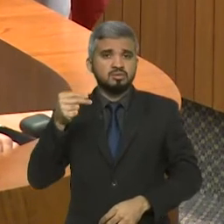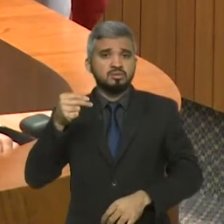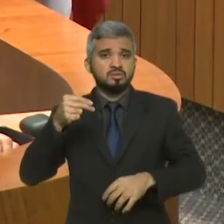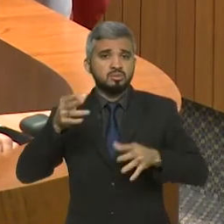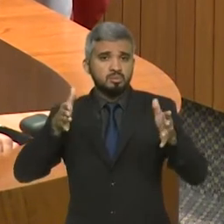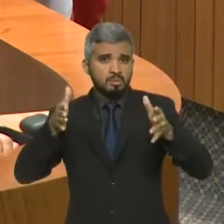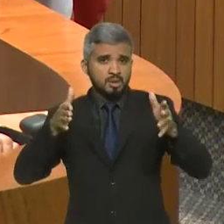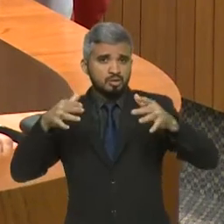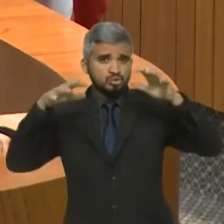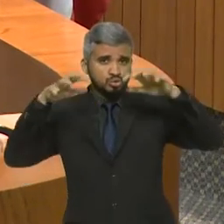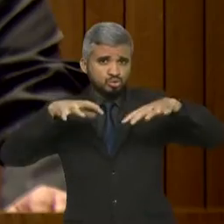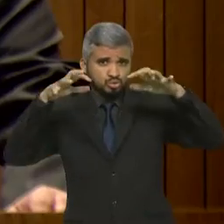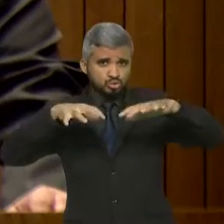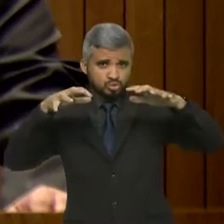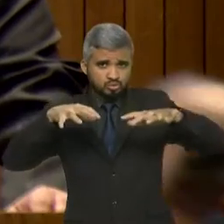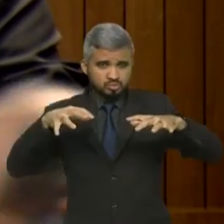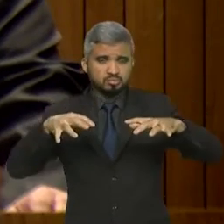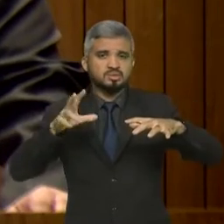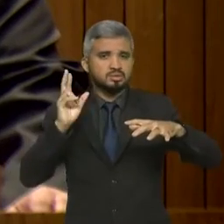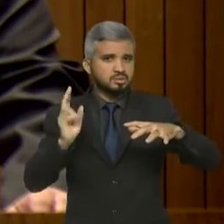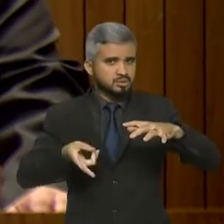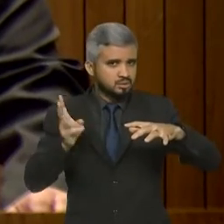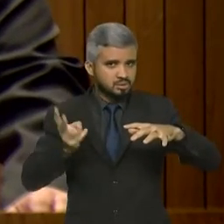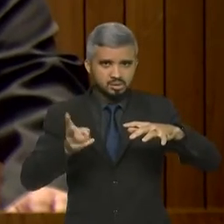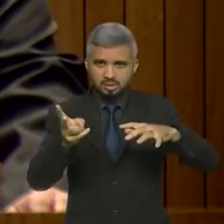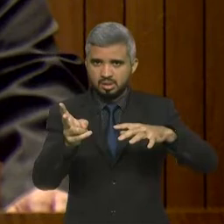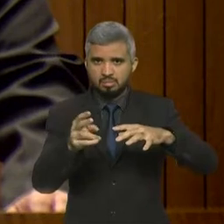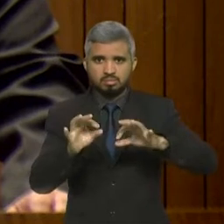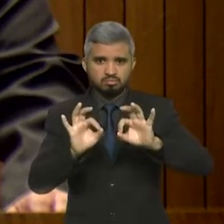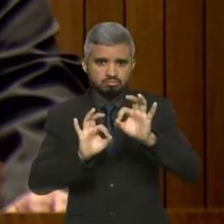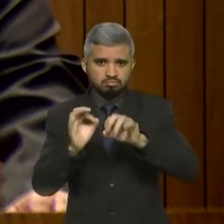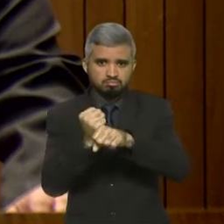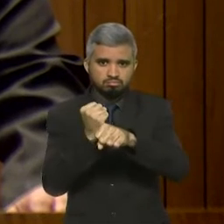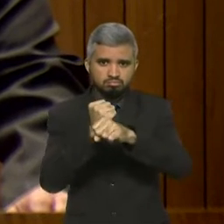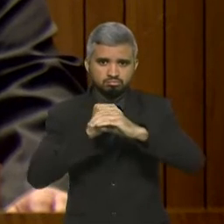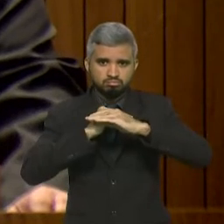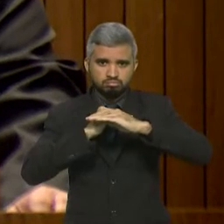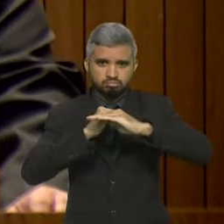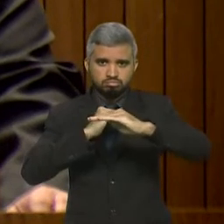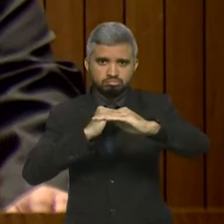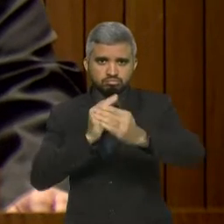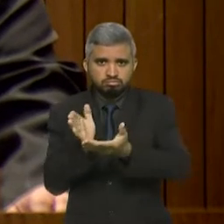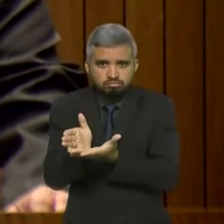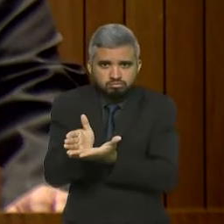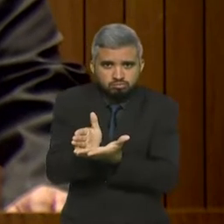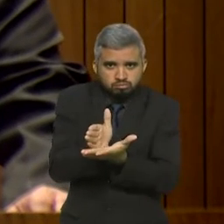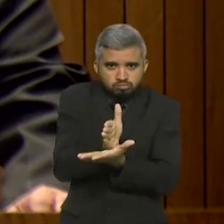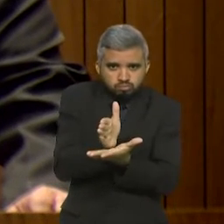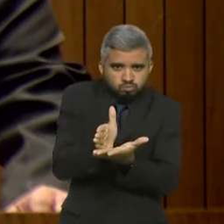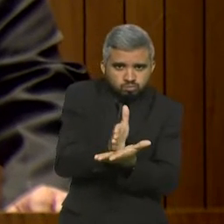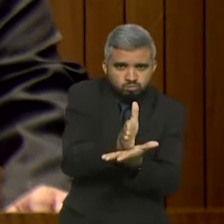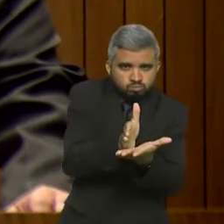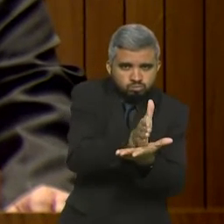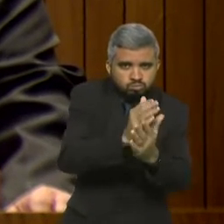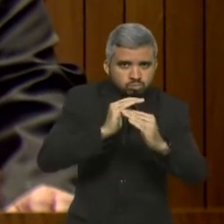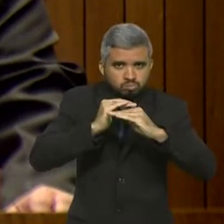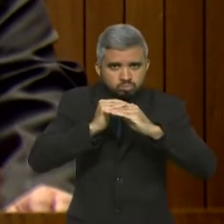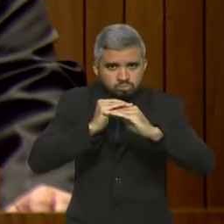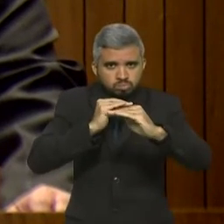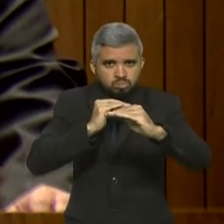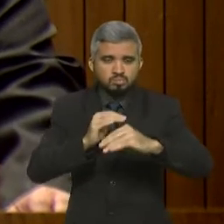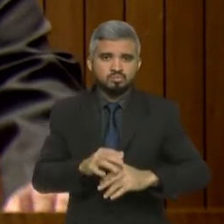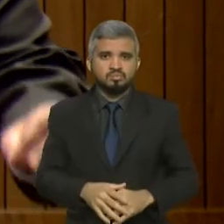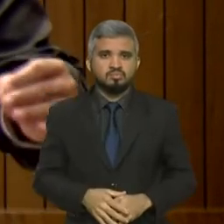todas empissarradas, com fácil acesso, nunca atolou um carro quando ele foi prefeito na cidade de